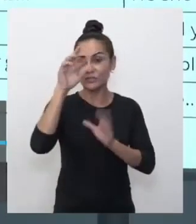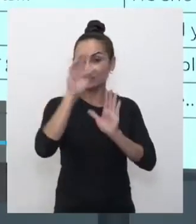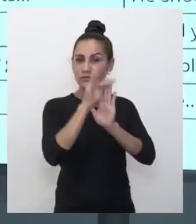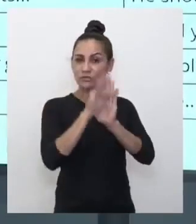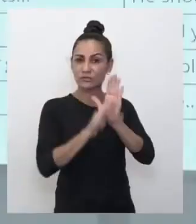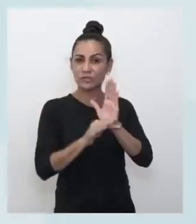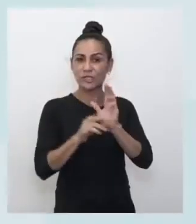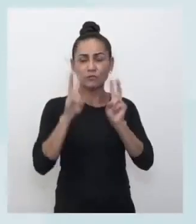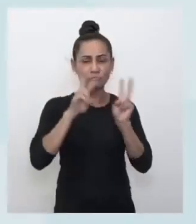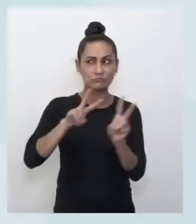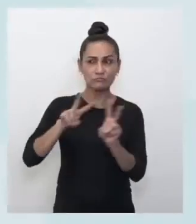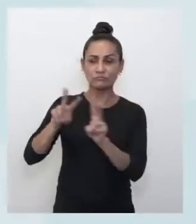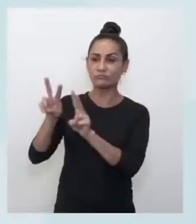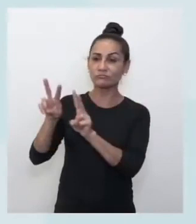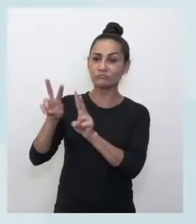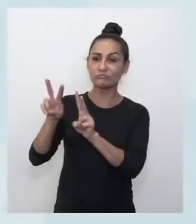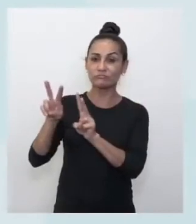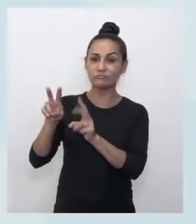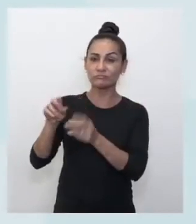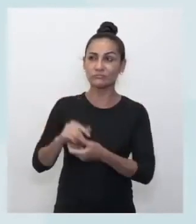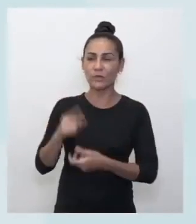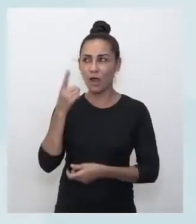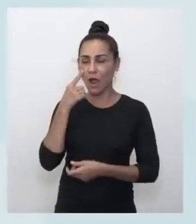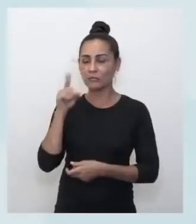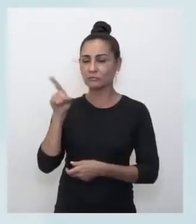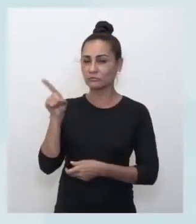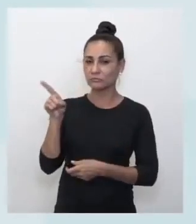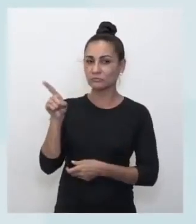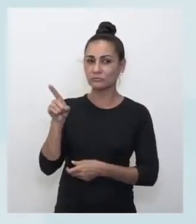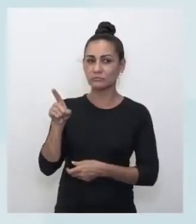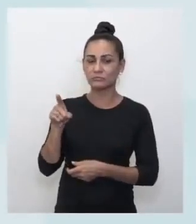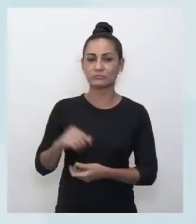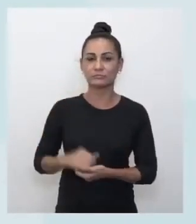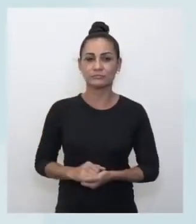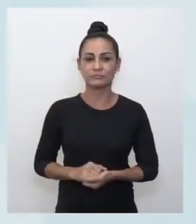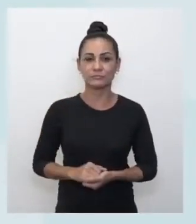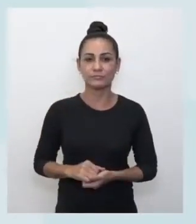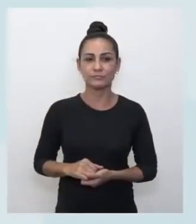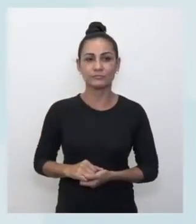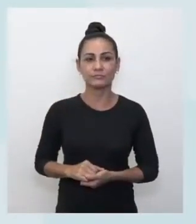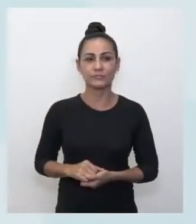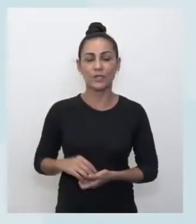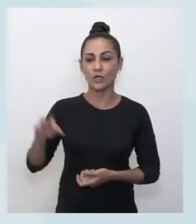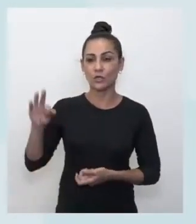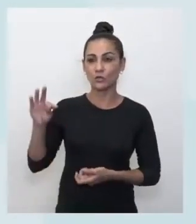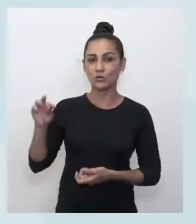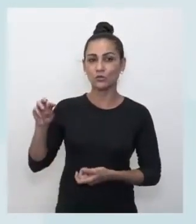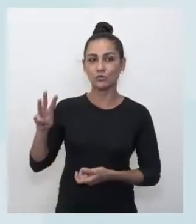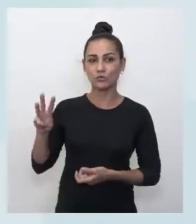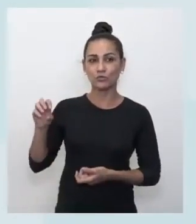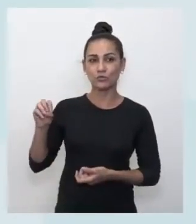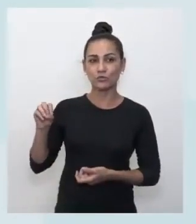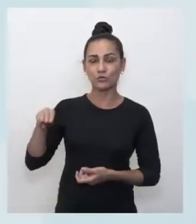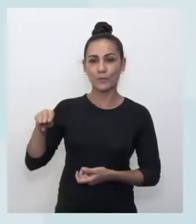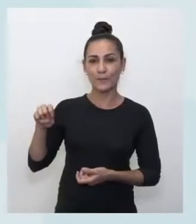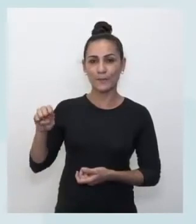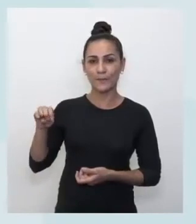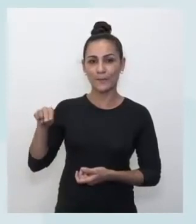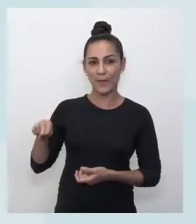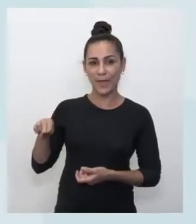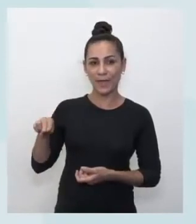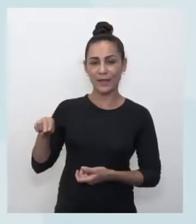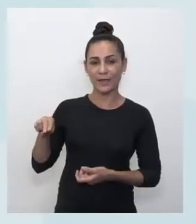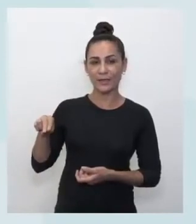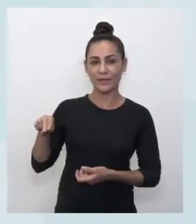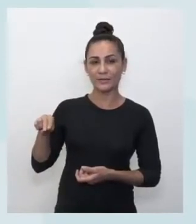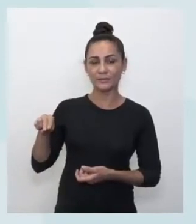Então, deem uma olhada aqui no que a gente tem. Ó. Two men meet. É o que estava lá no nosso texto, certo? Two